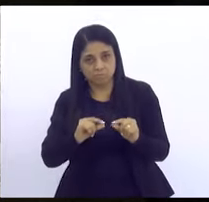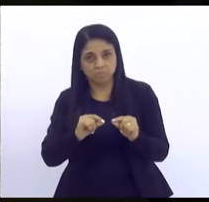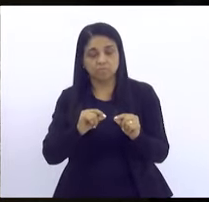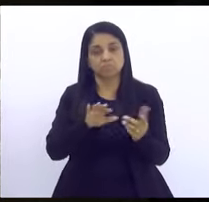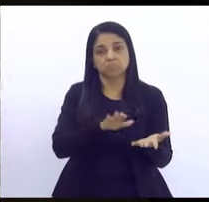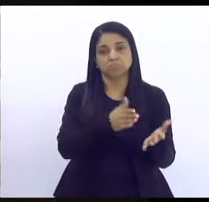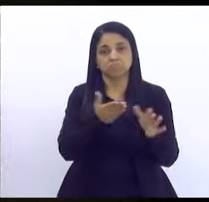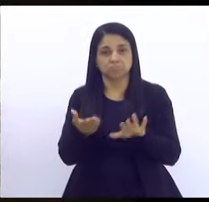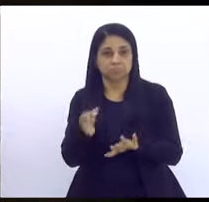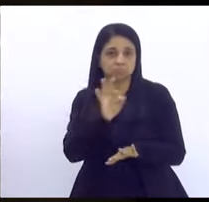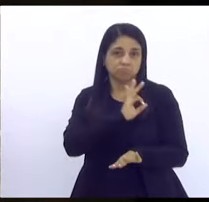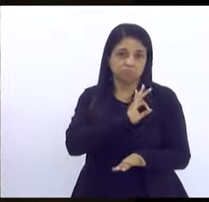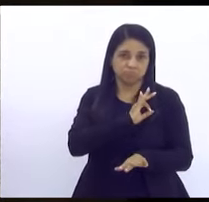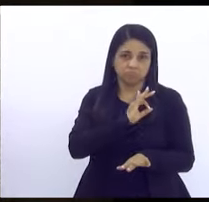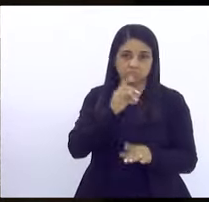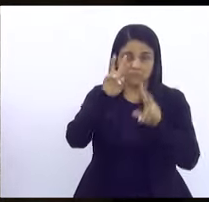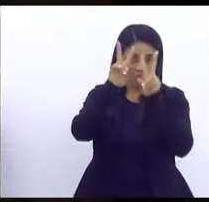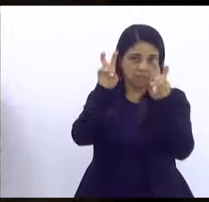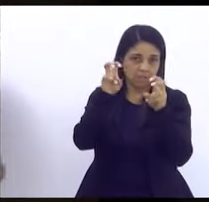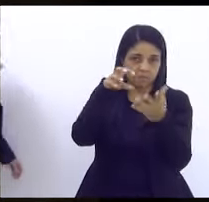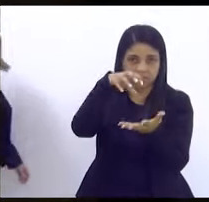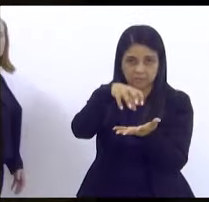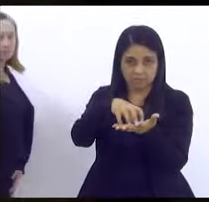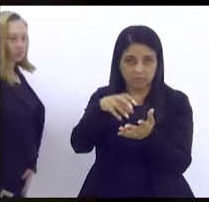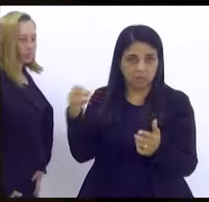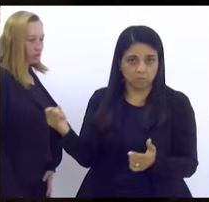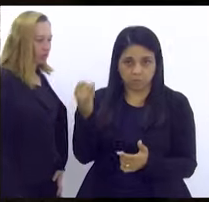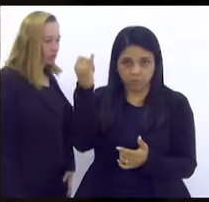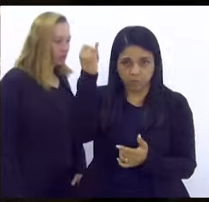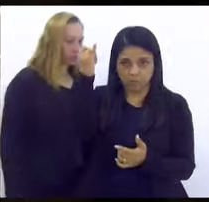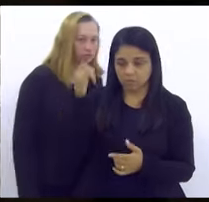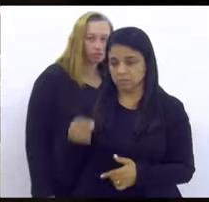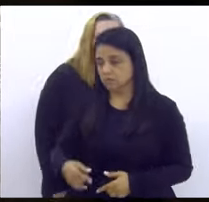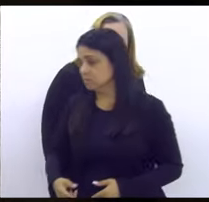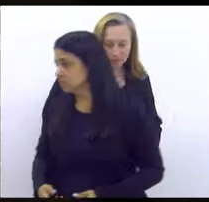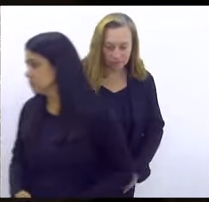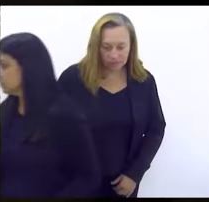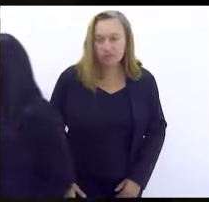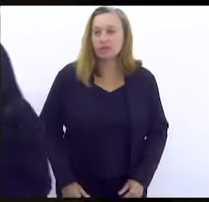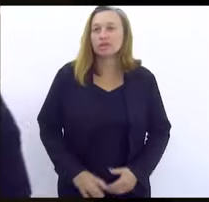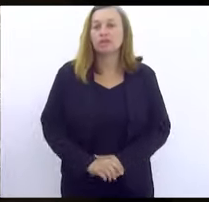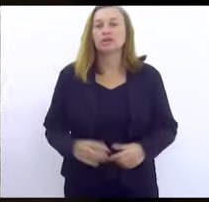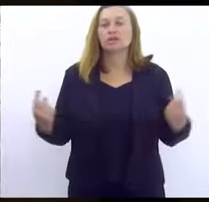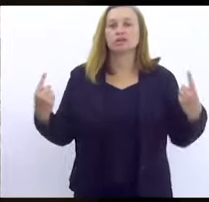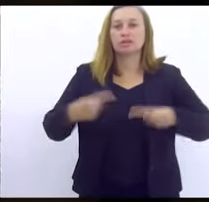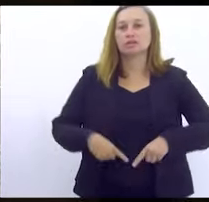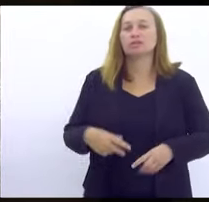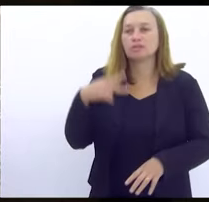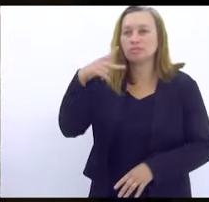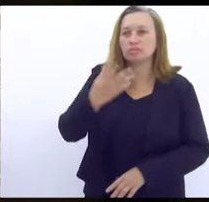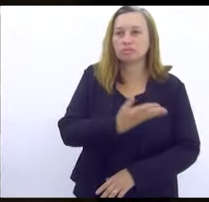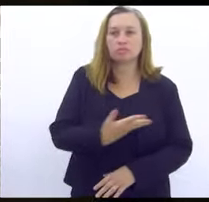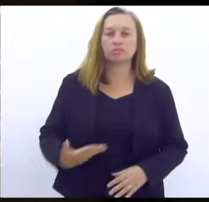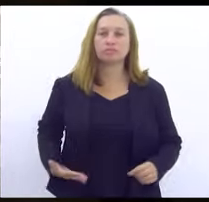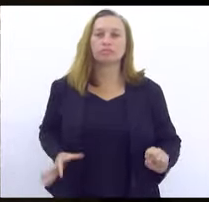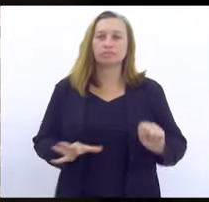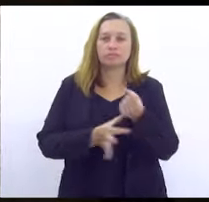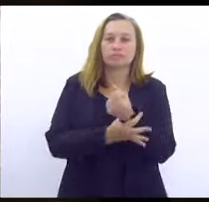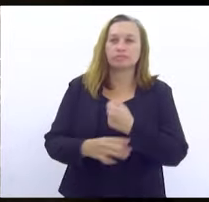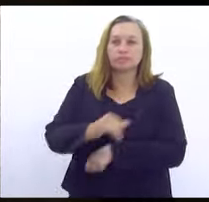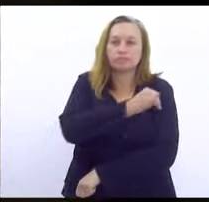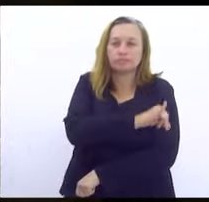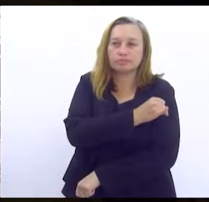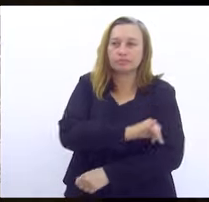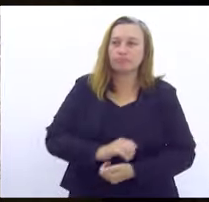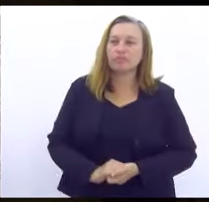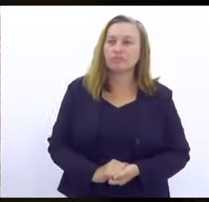tema central e importante. Os dados do Fogo Cruzado demonstraram os desafios para a política pública de segurança no Rio de Janeiro. Se